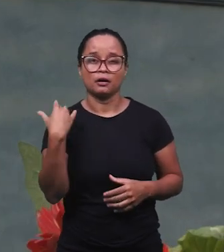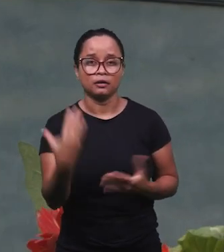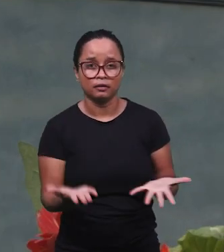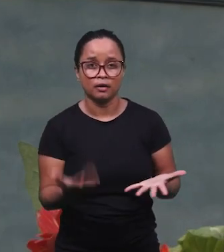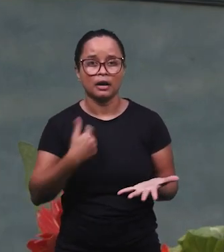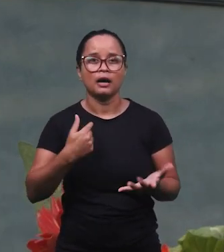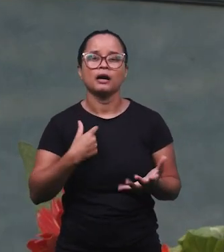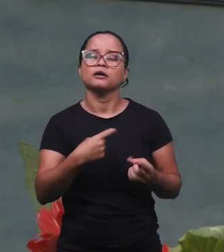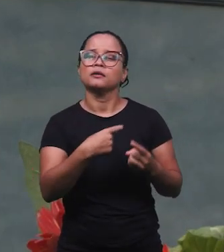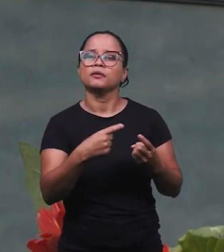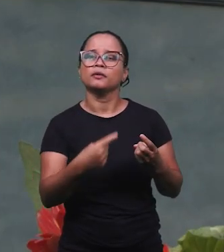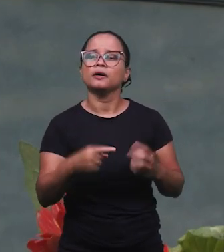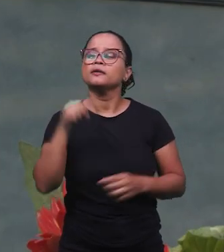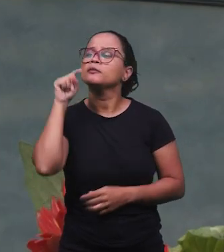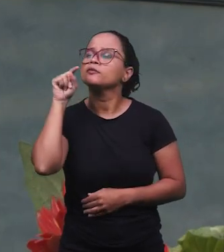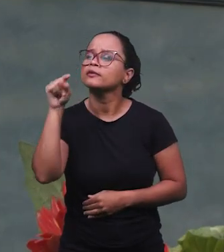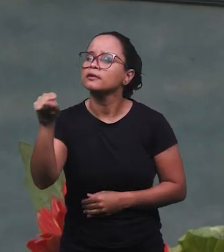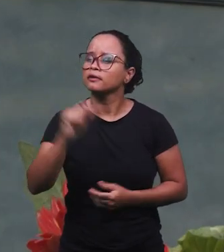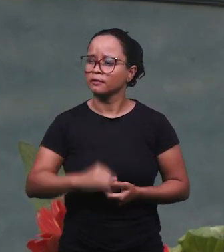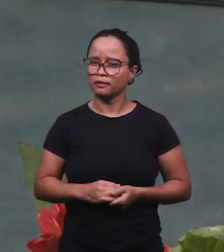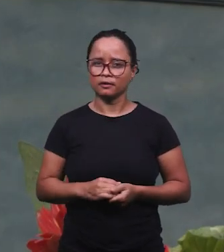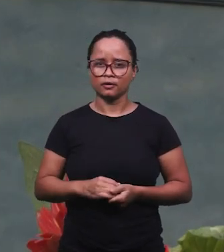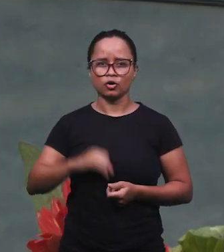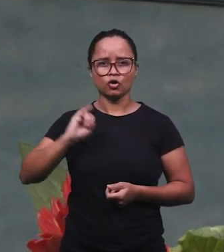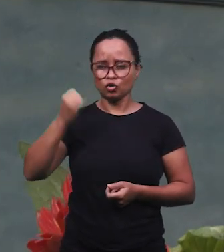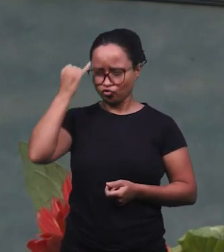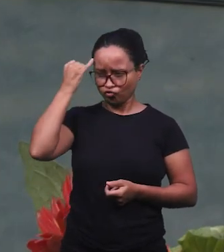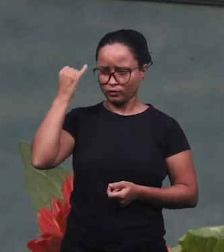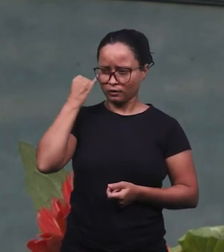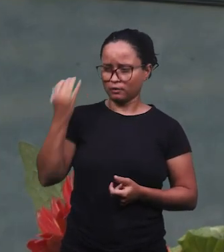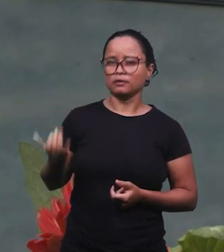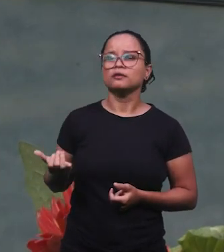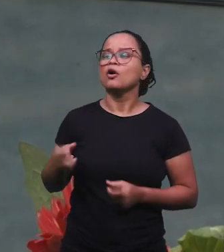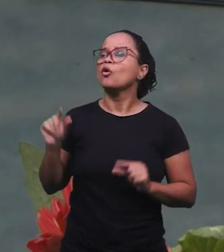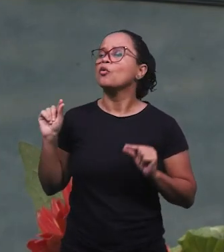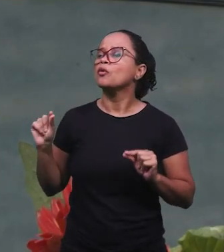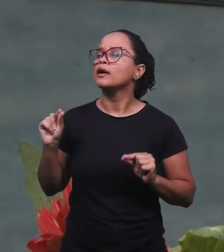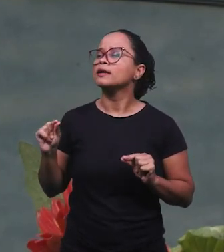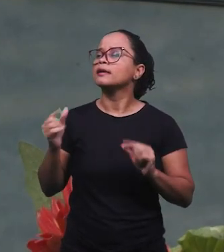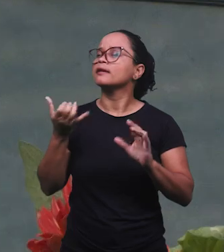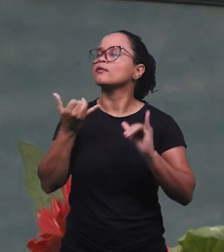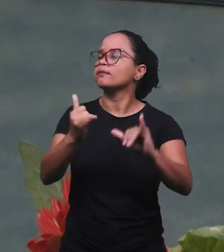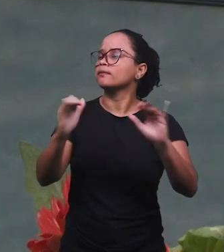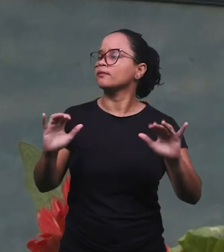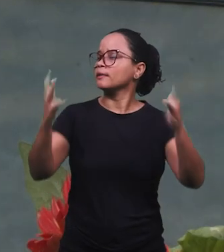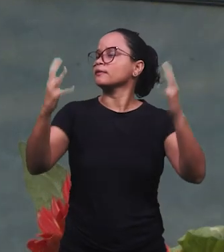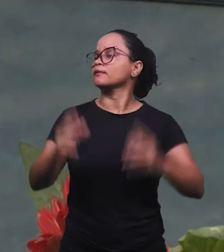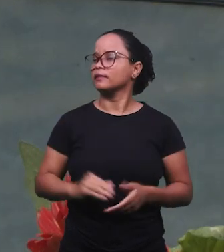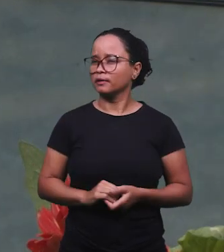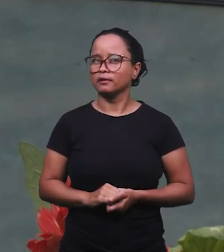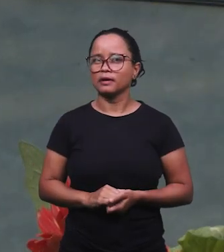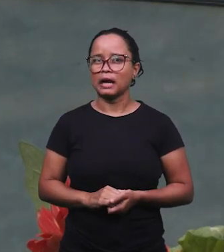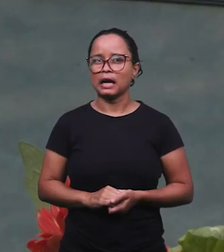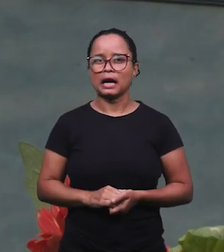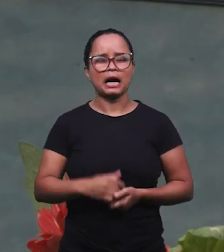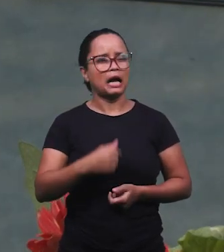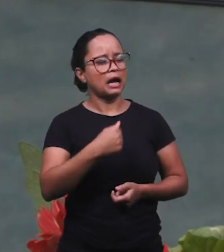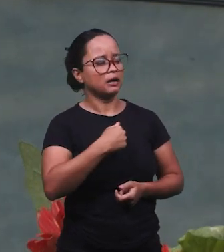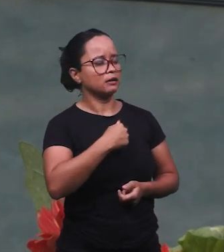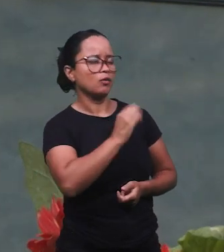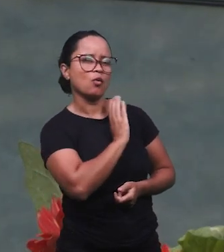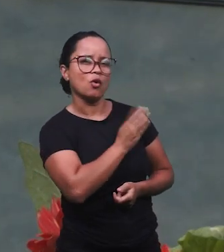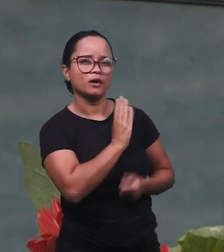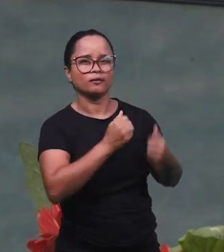ela disse assim, e para o senhor, Josias, o que é o Trombetas e Festas? Aí eu abri o